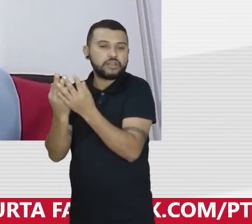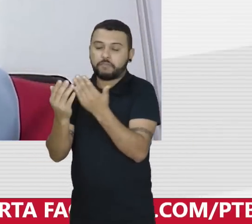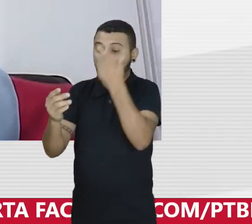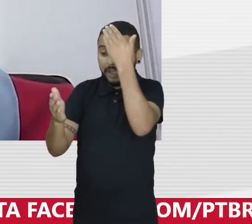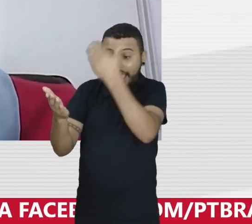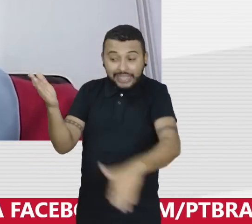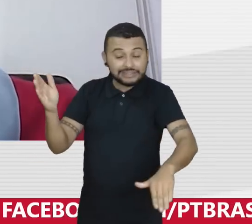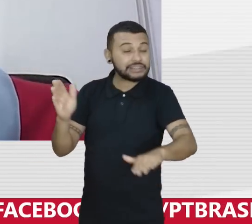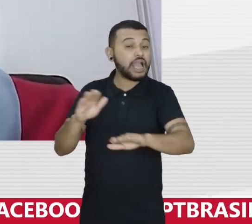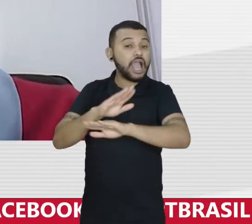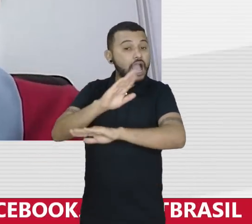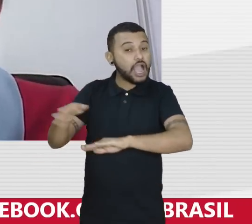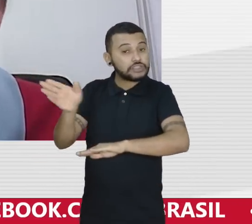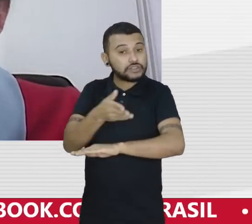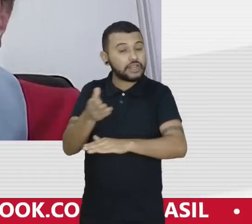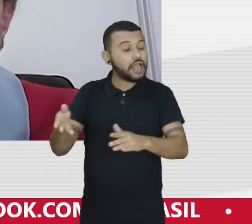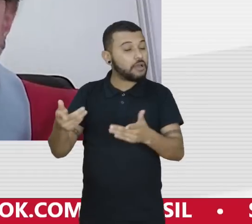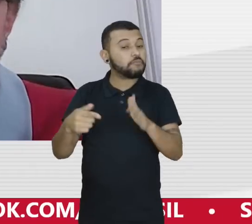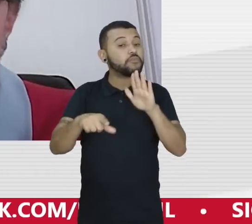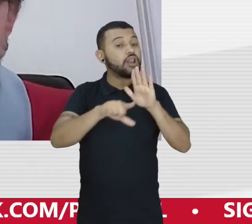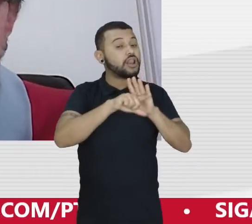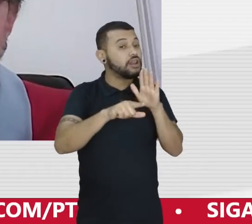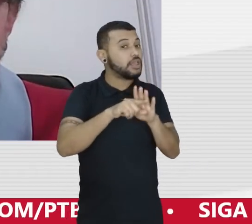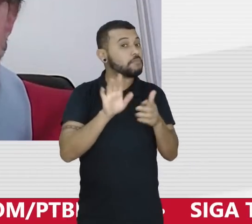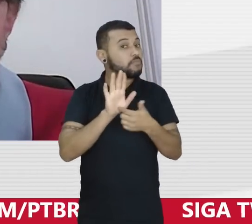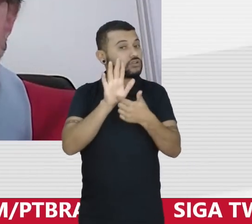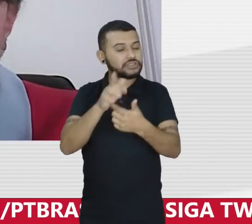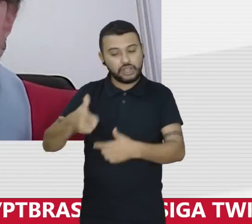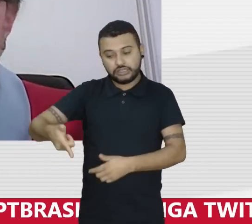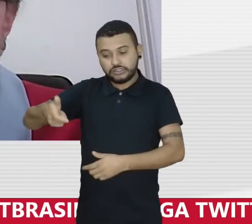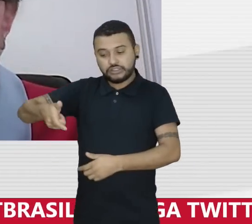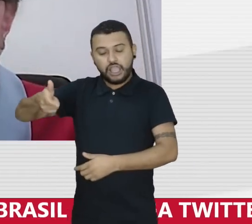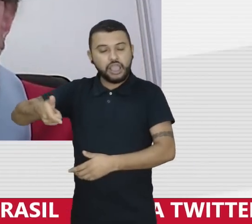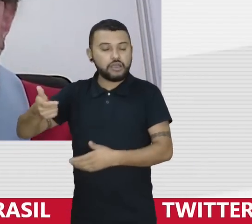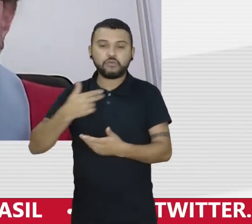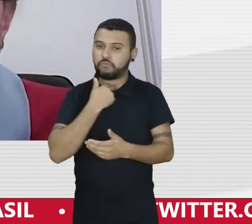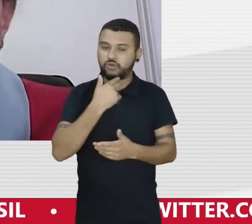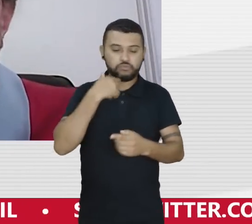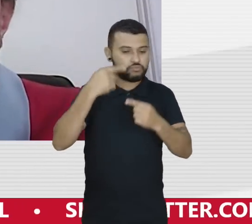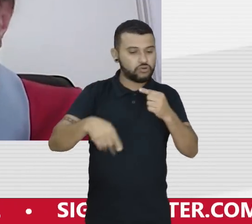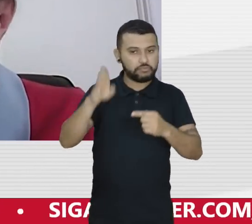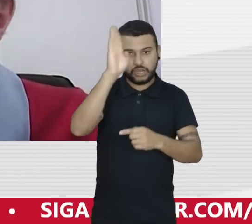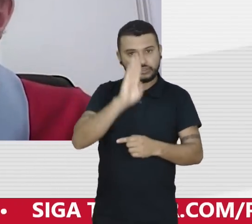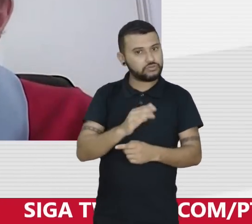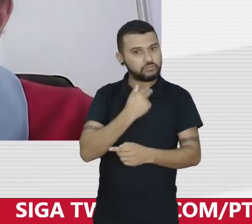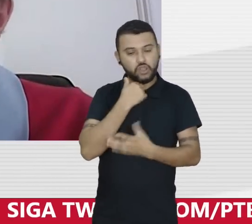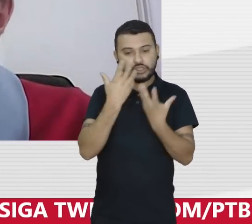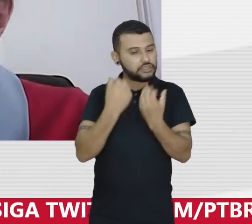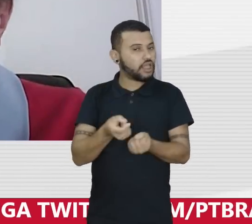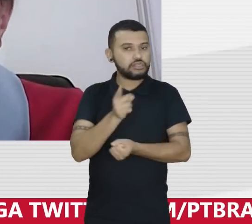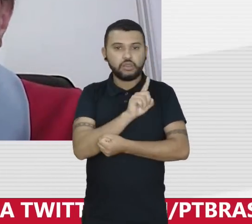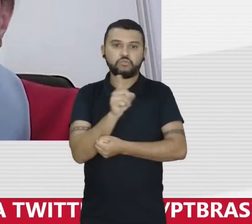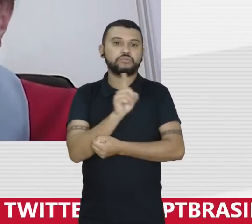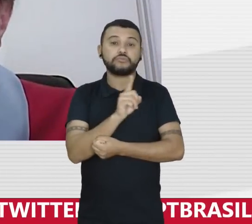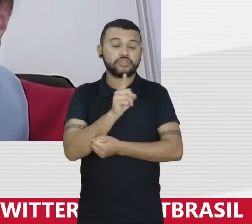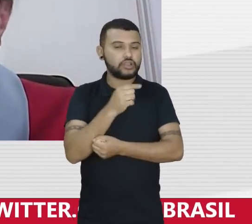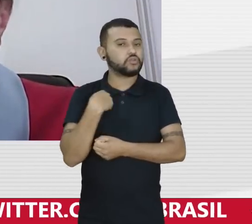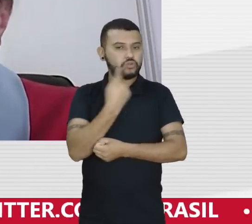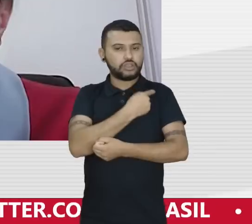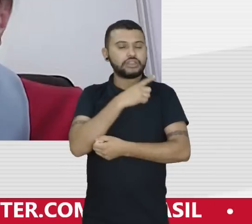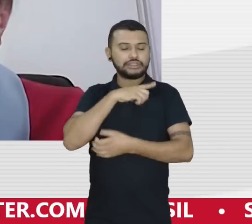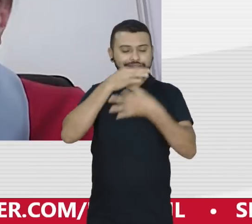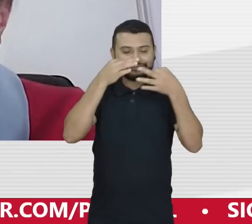até a ilegalidade da circulação de armas como temos hoje no país. Então, com